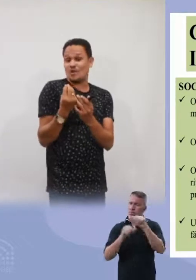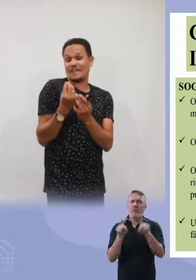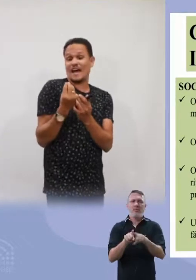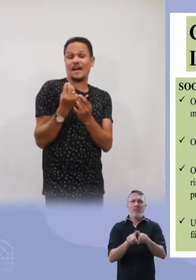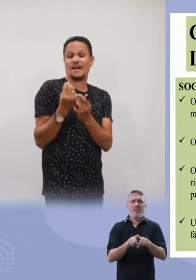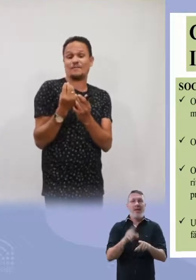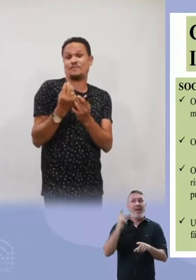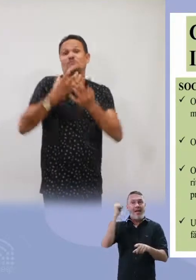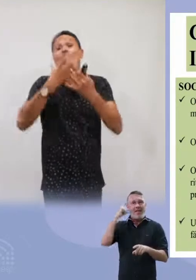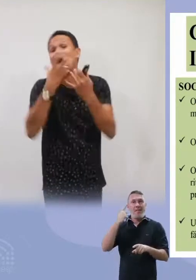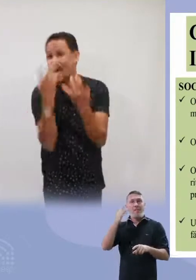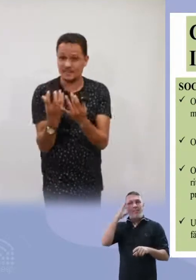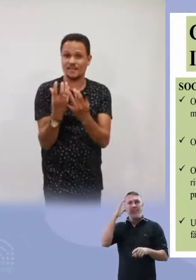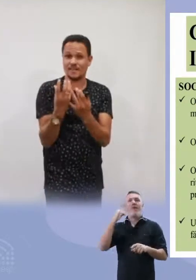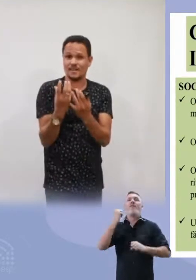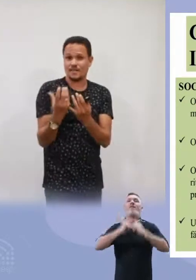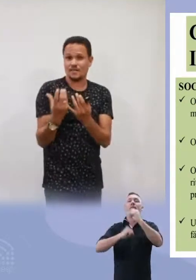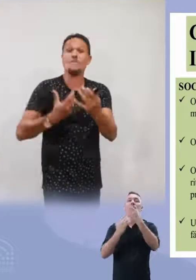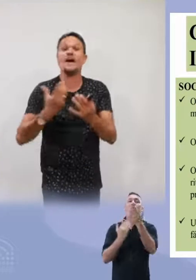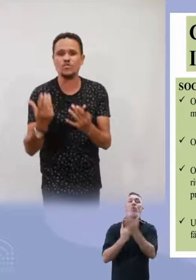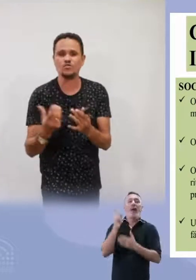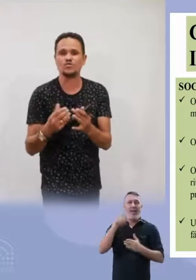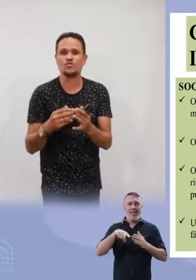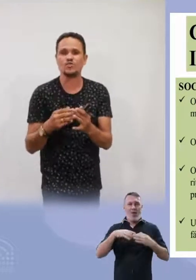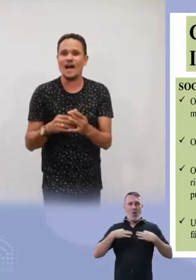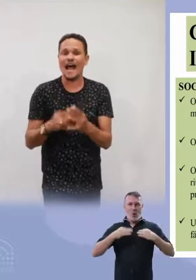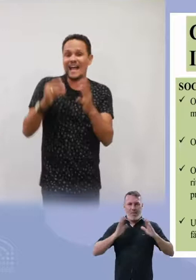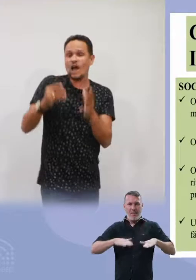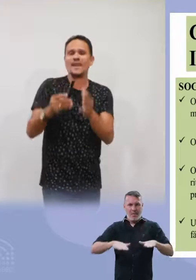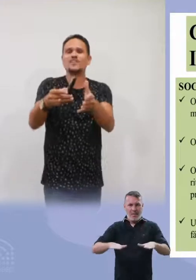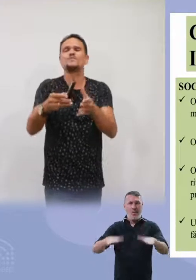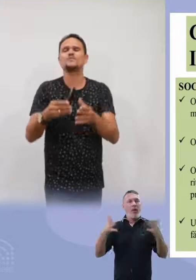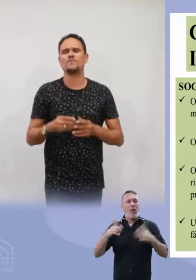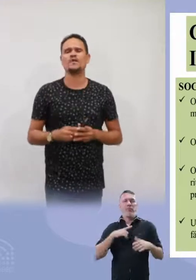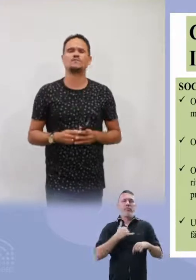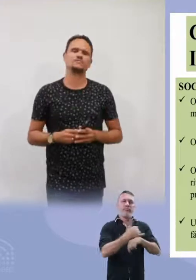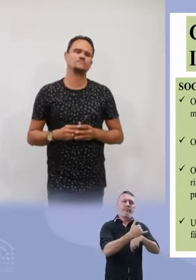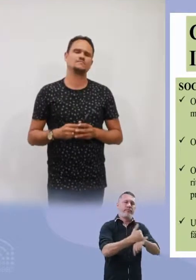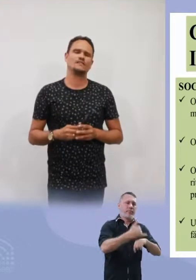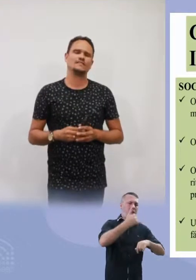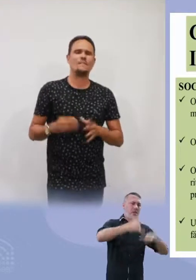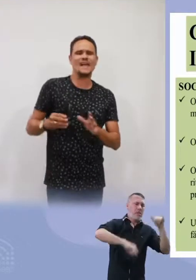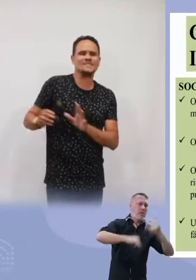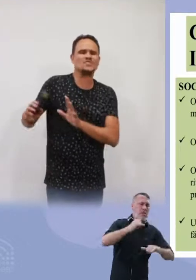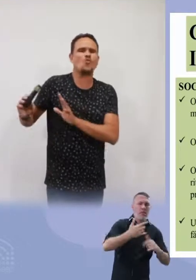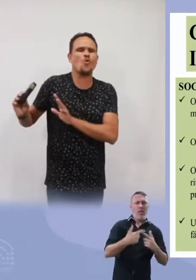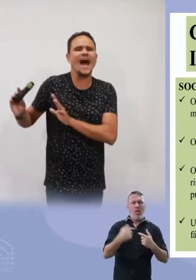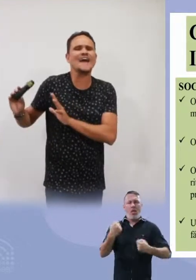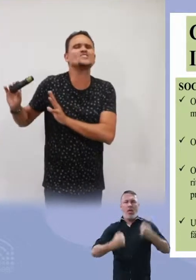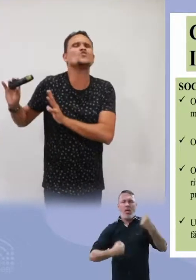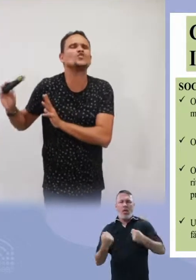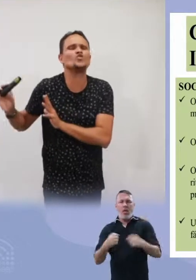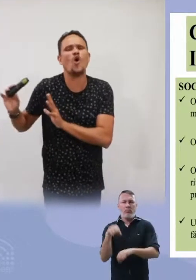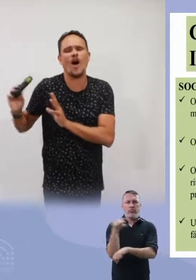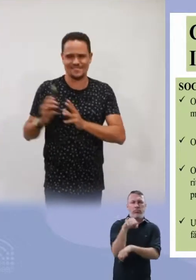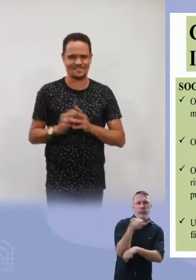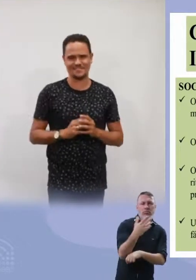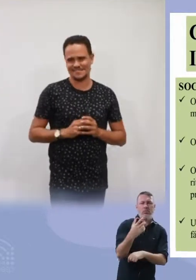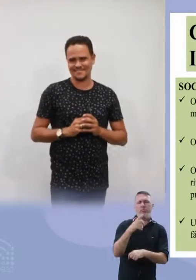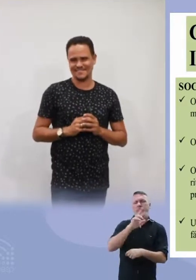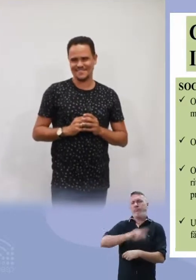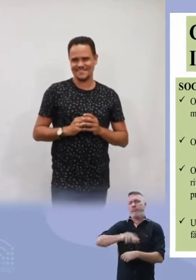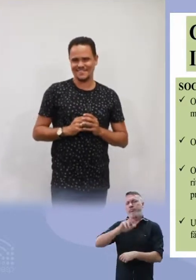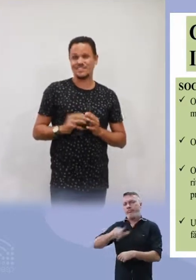vou botar, pessoais, humanos, a carga horária diminui um pouco. Trabalhar assim quase 8